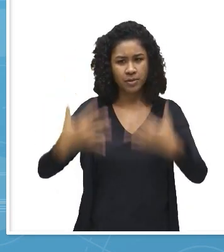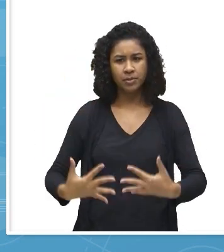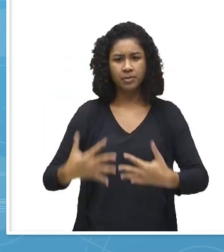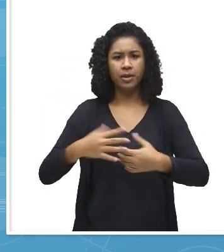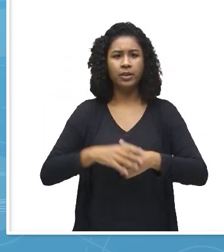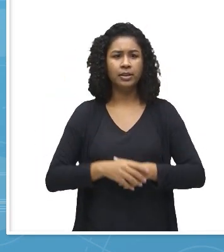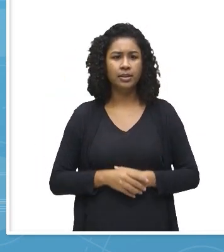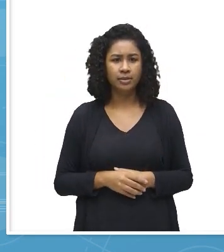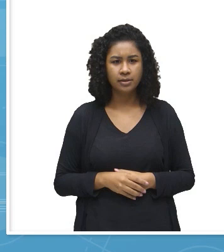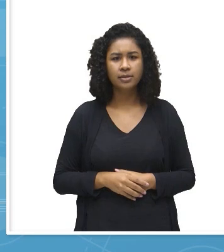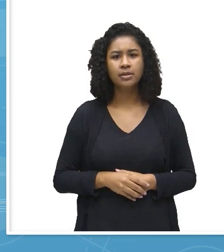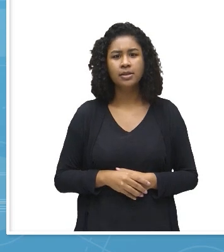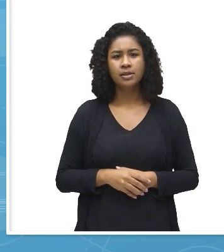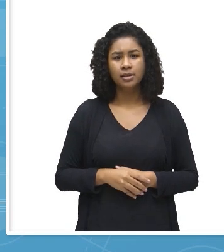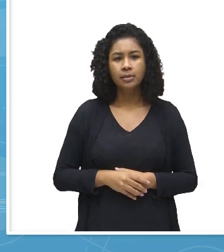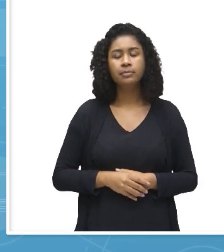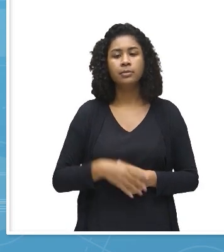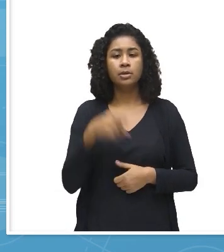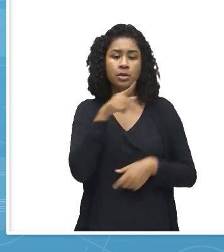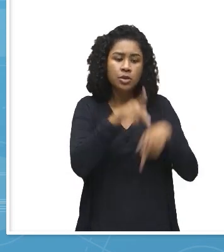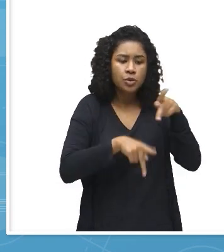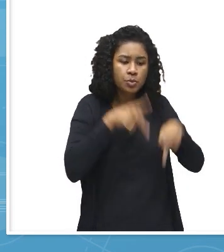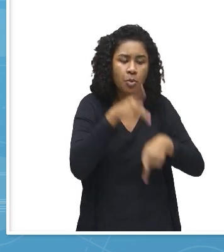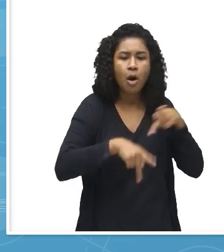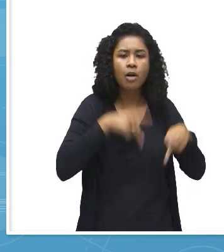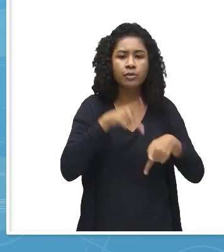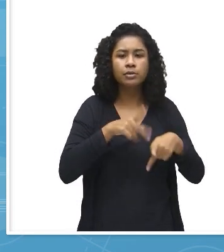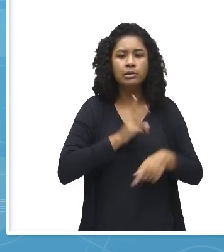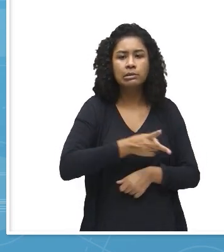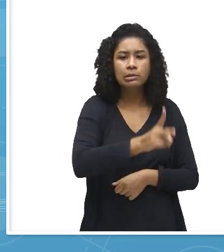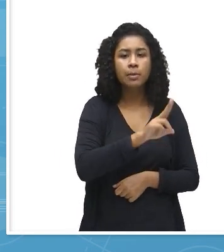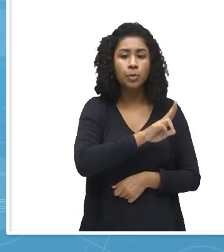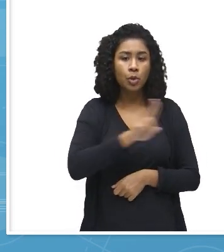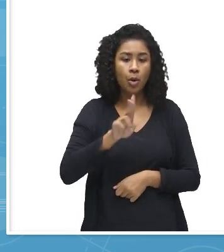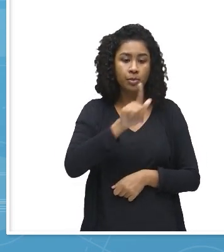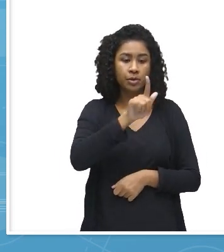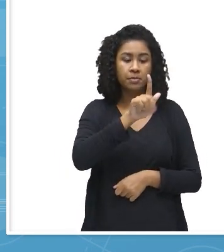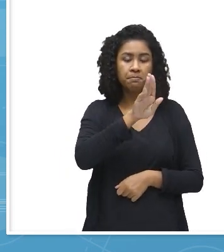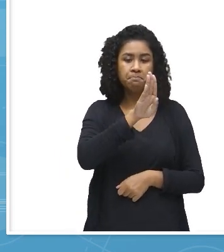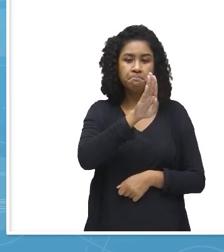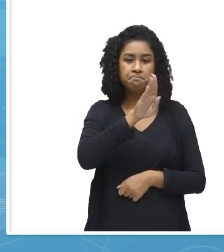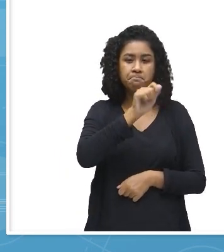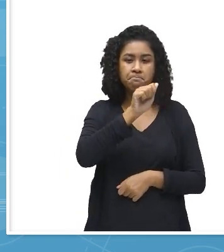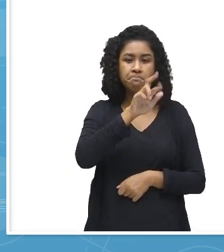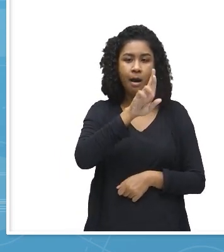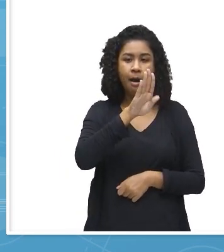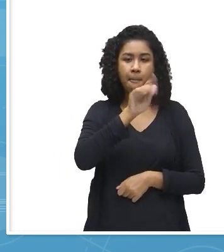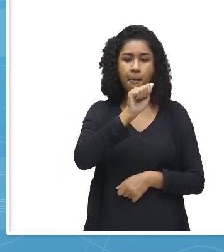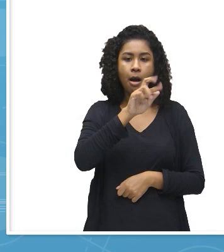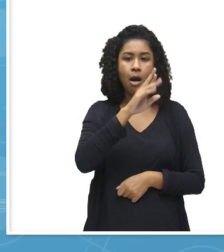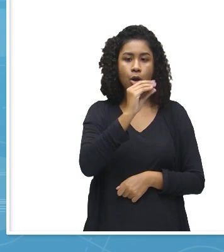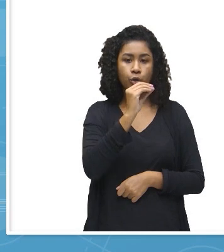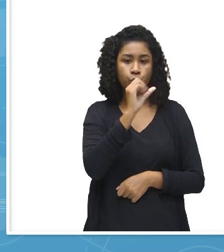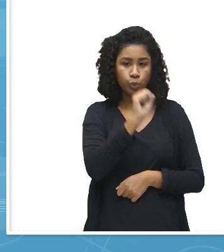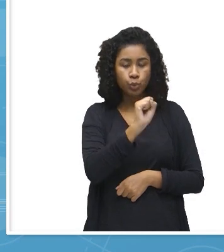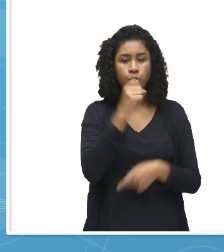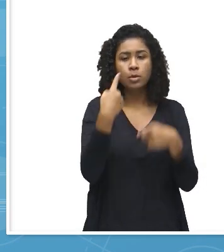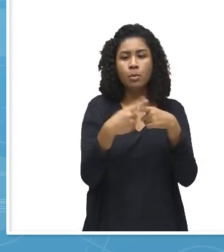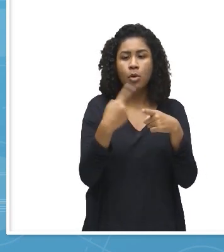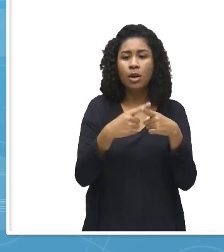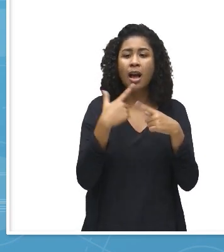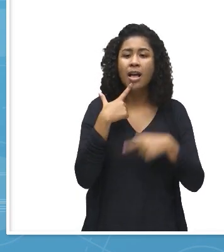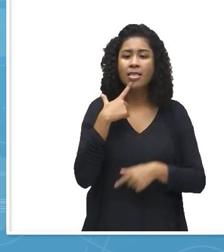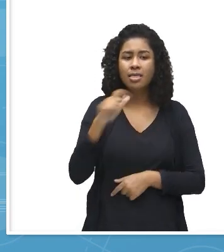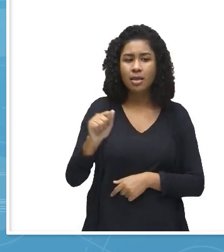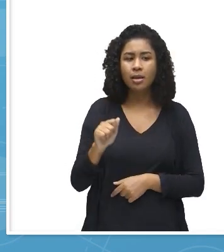Aqui a resposta. Os povos eram chamados de bárbaros pelos romanos, pois eles não falavam o latim. Então,